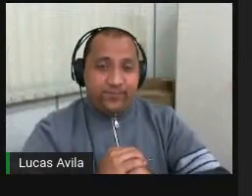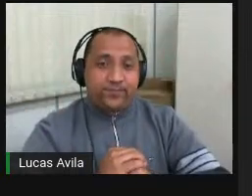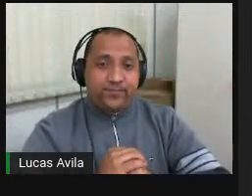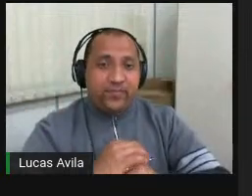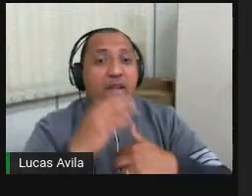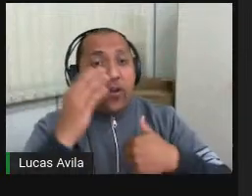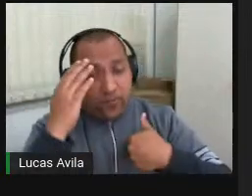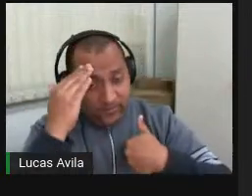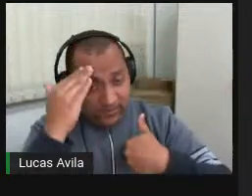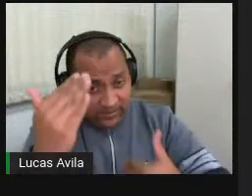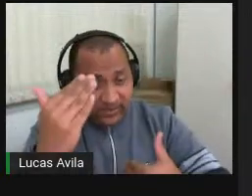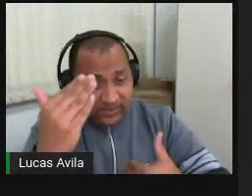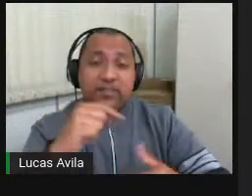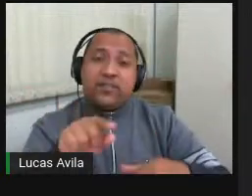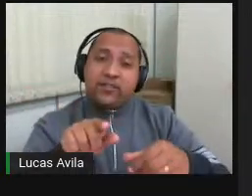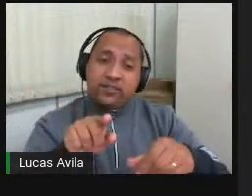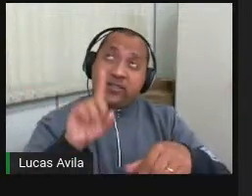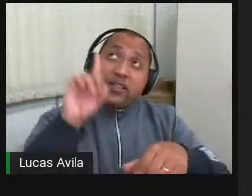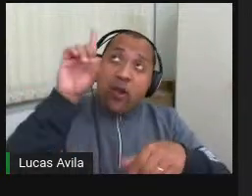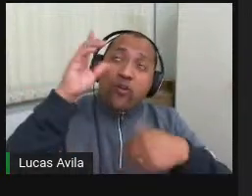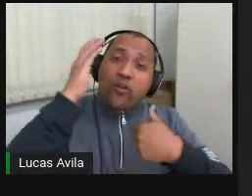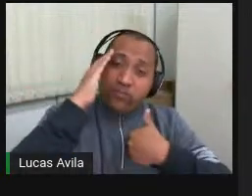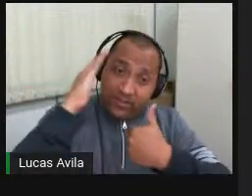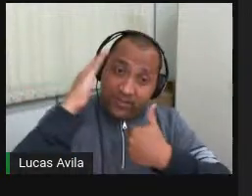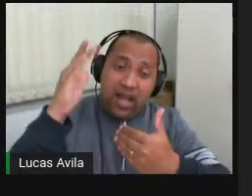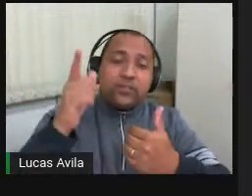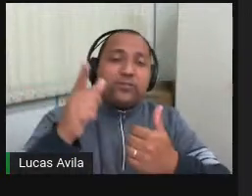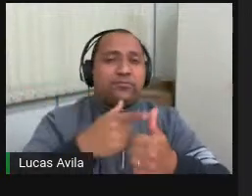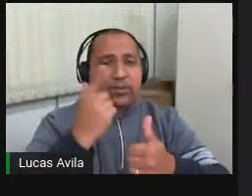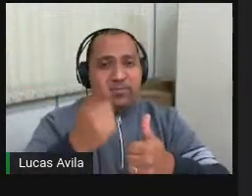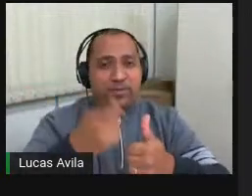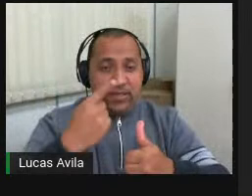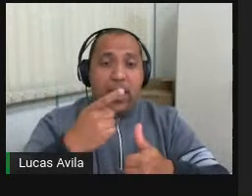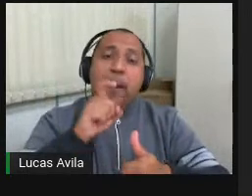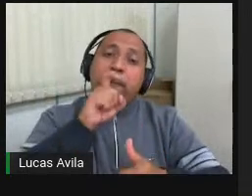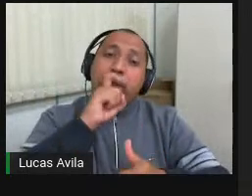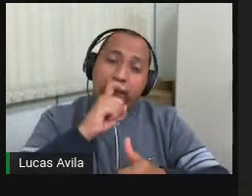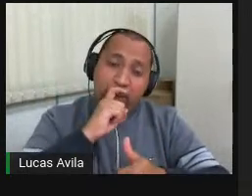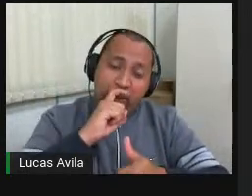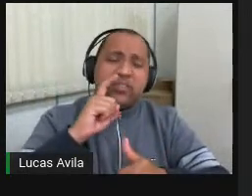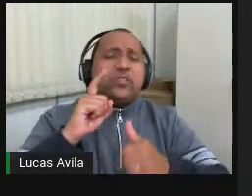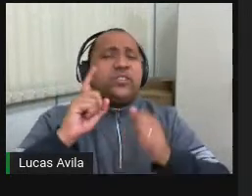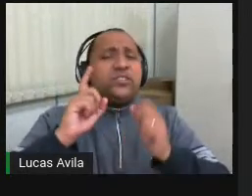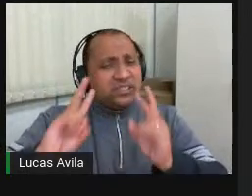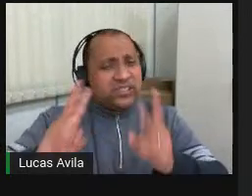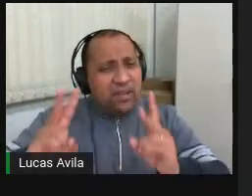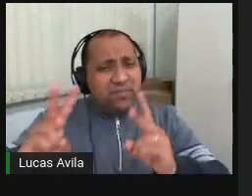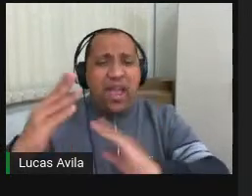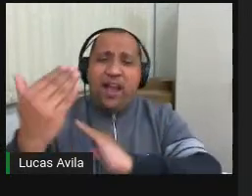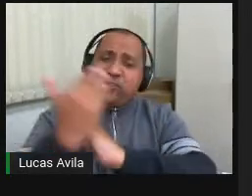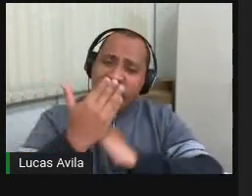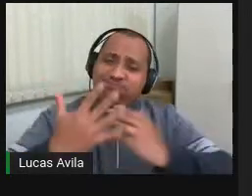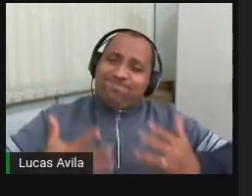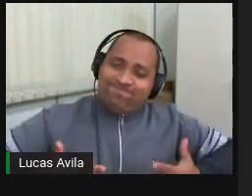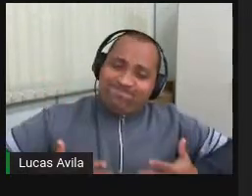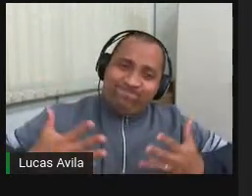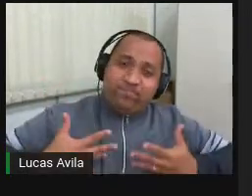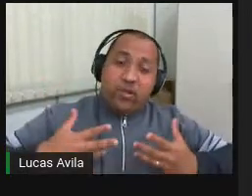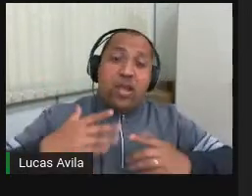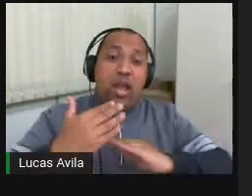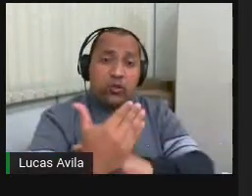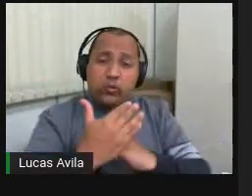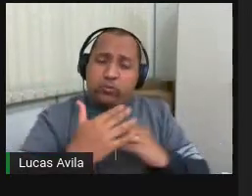Obrigada. Eu agradeço a Deus, em primeiro lugar, meu pai, que sempre me incentivou e me inspirou a